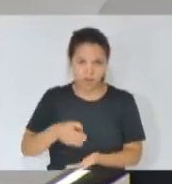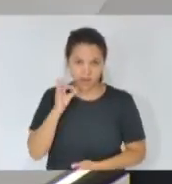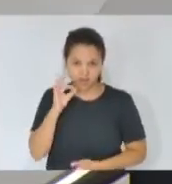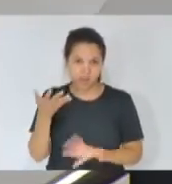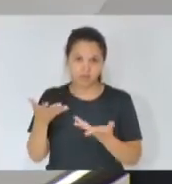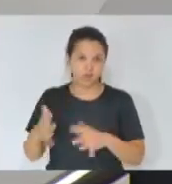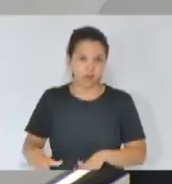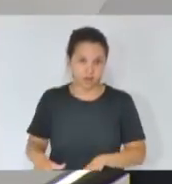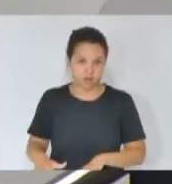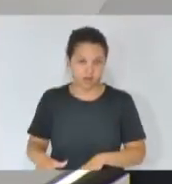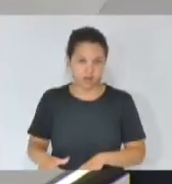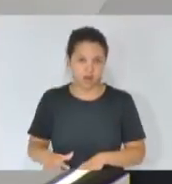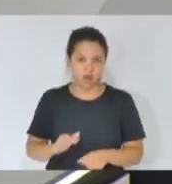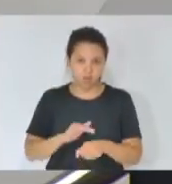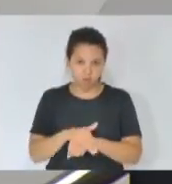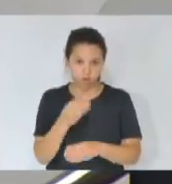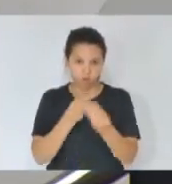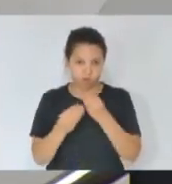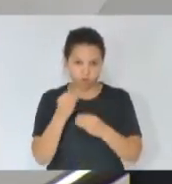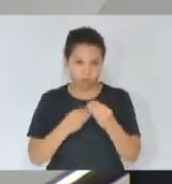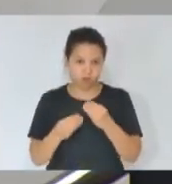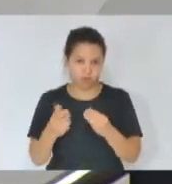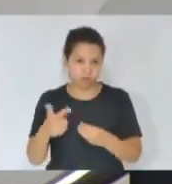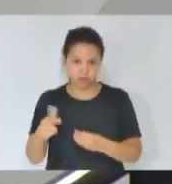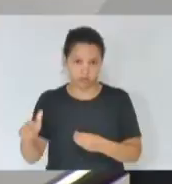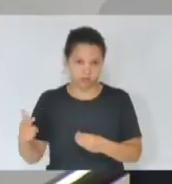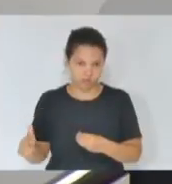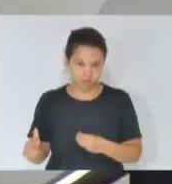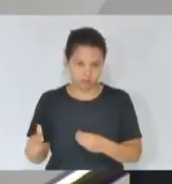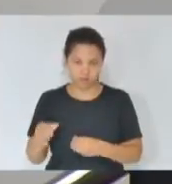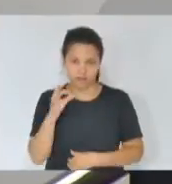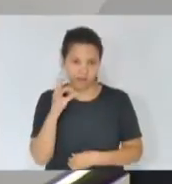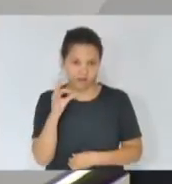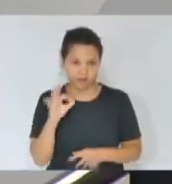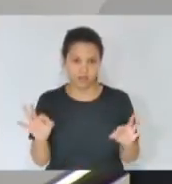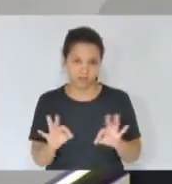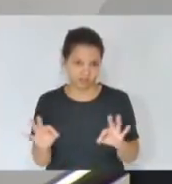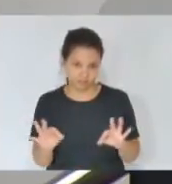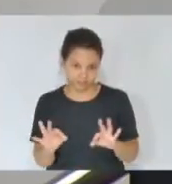Para o jantar já não tem. Não vai ter nem para o café. E aí